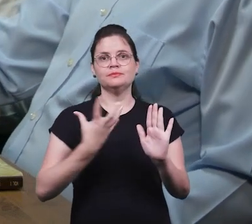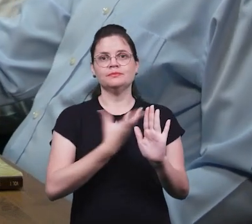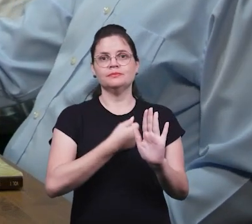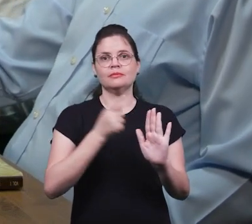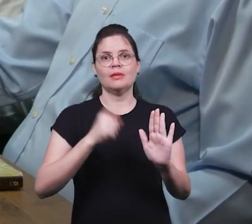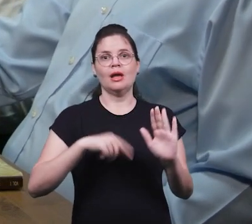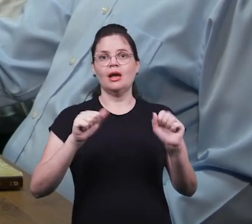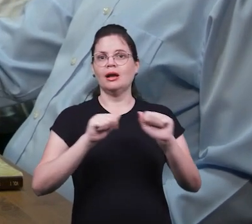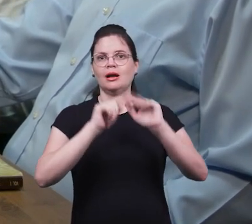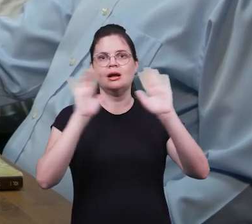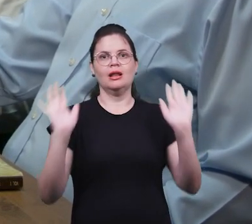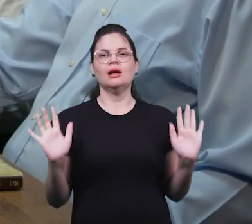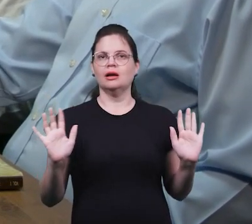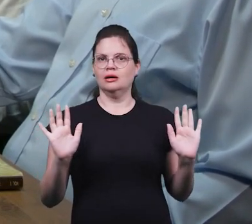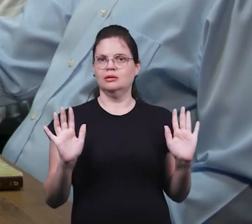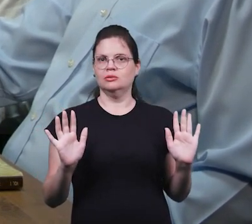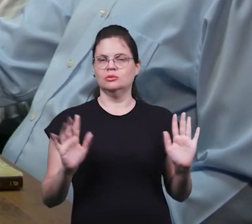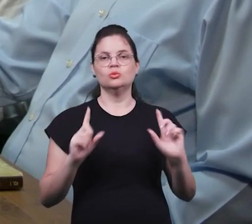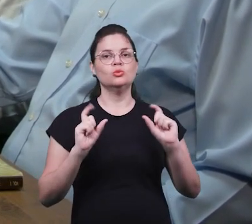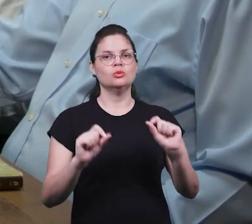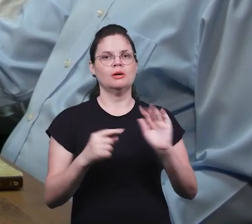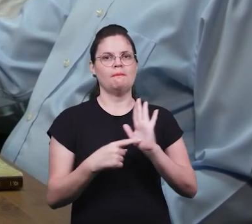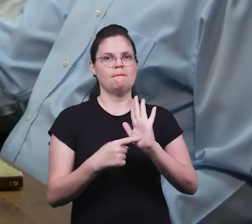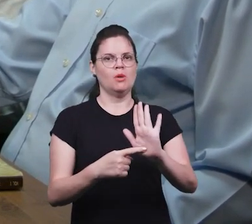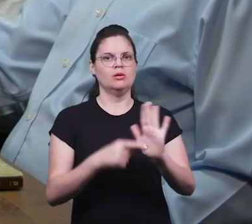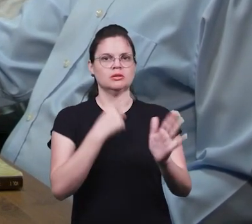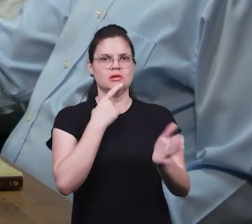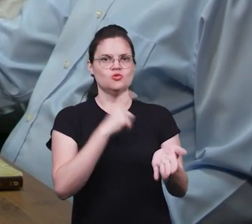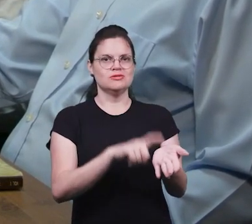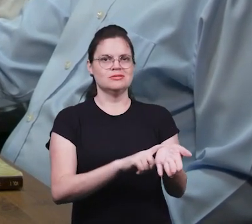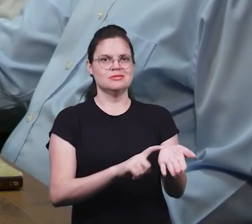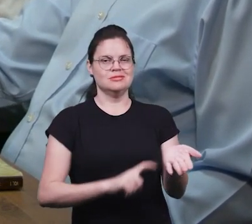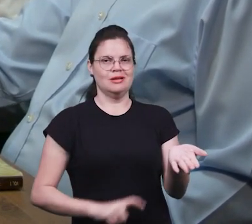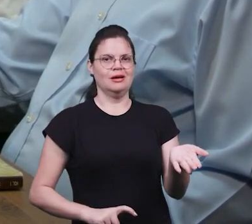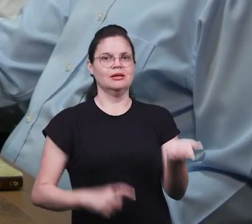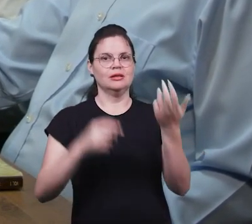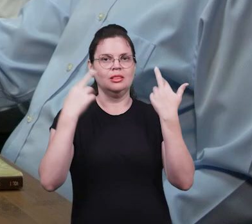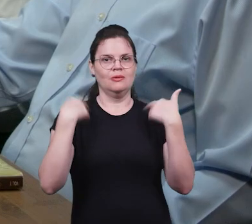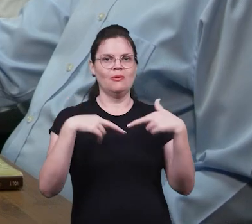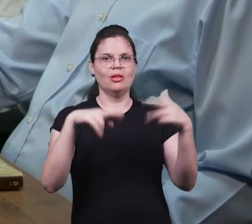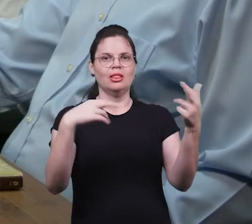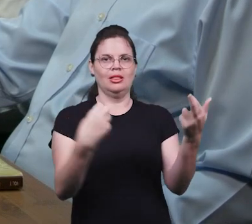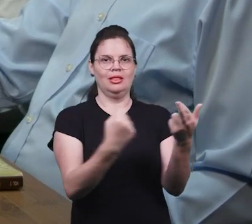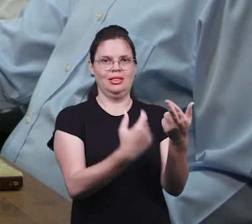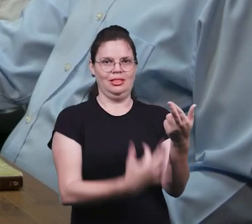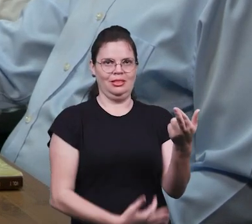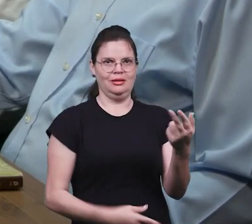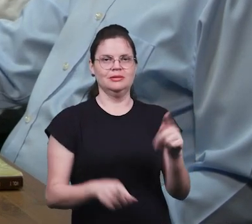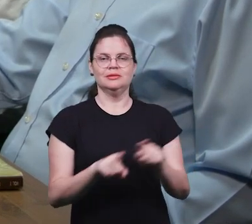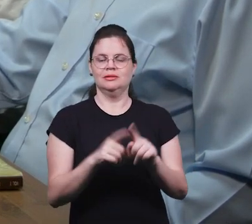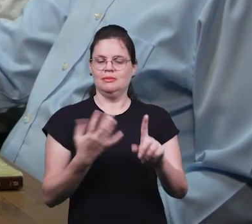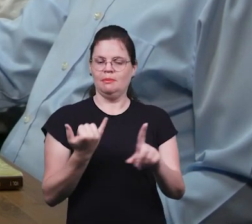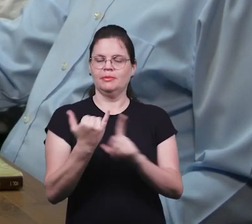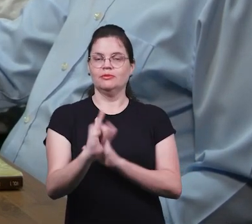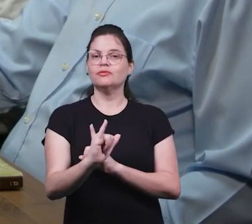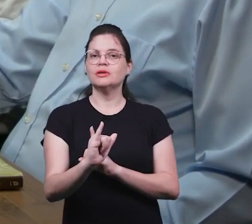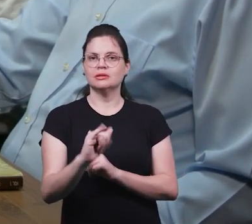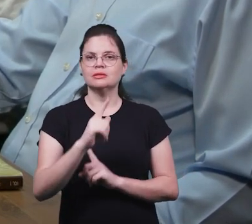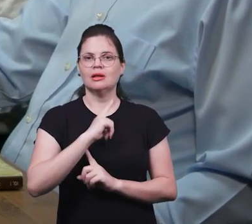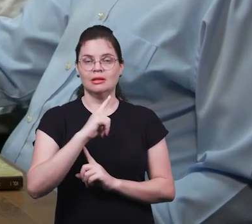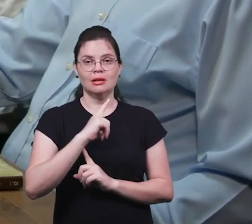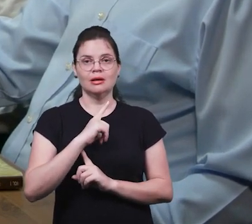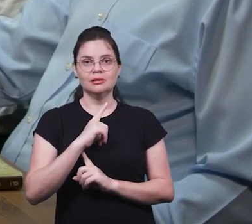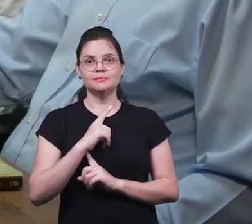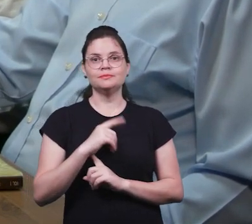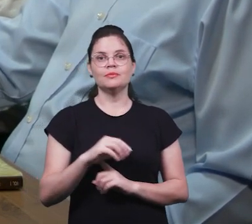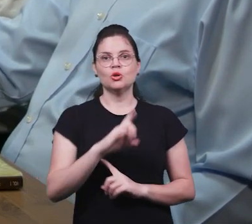claro. O sangue está ali desde o princípio, a profecia está ali desde o princípio. Quando Deus nos deu